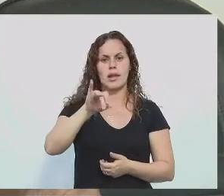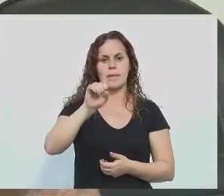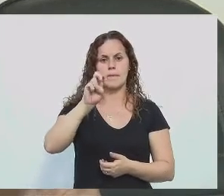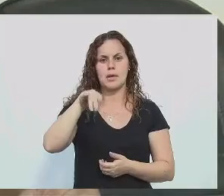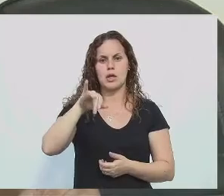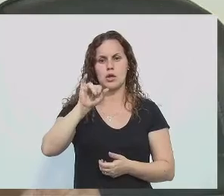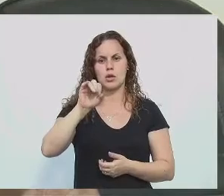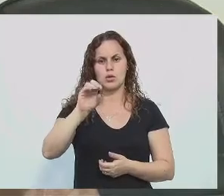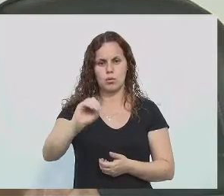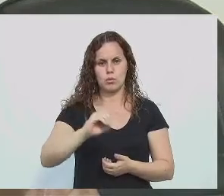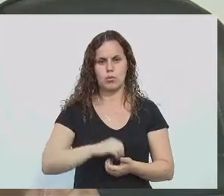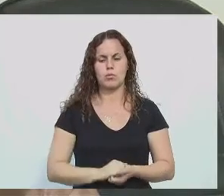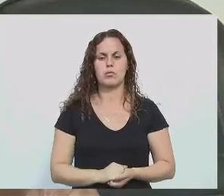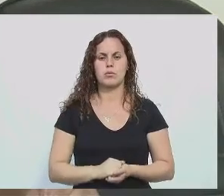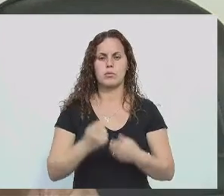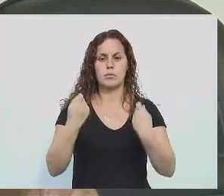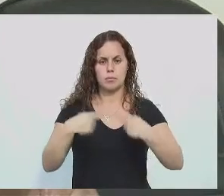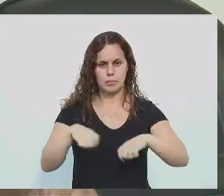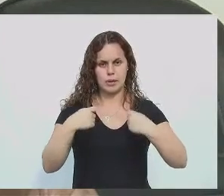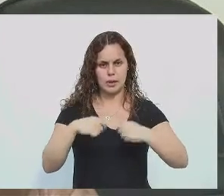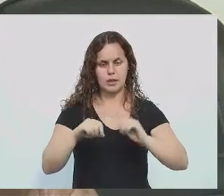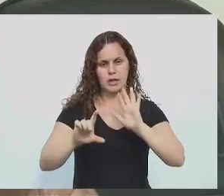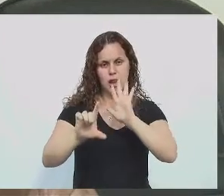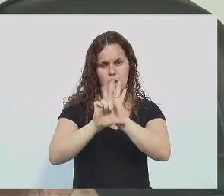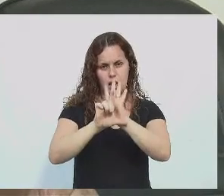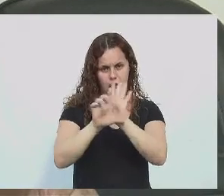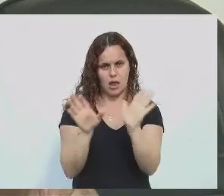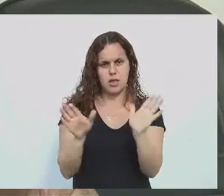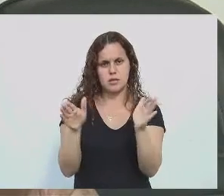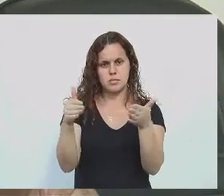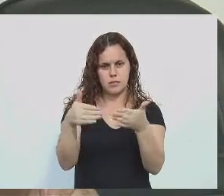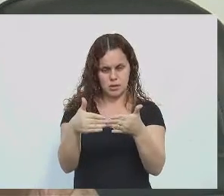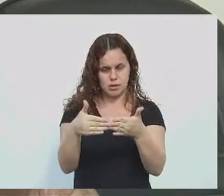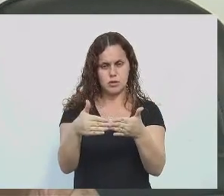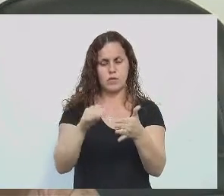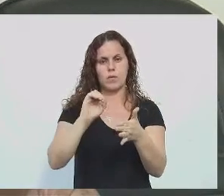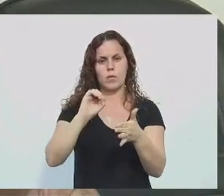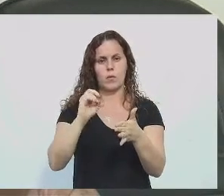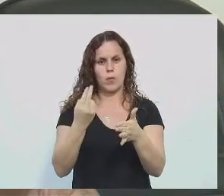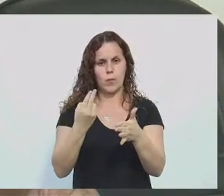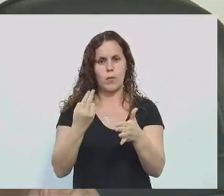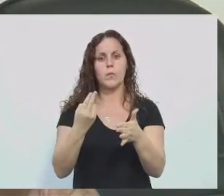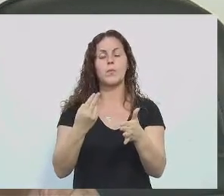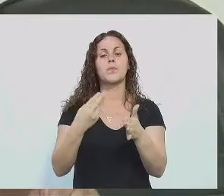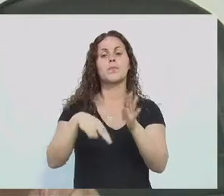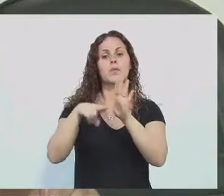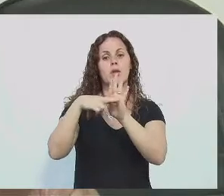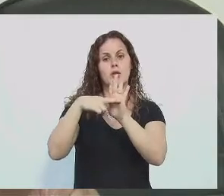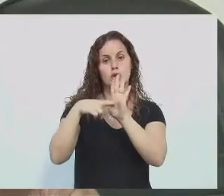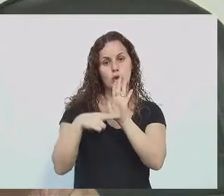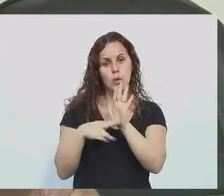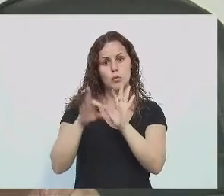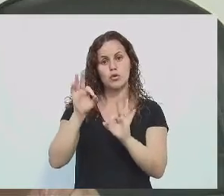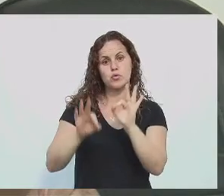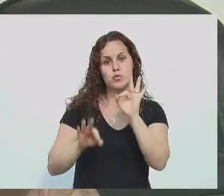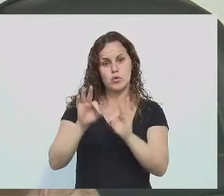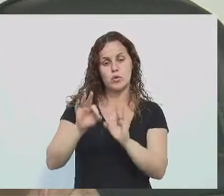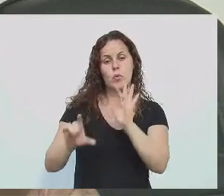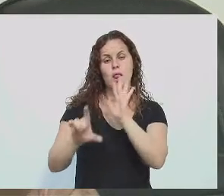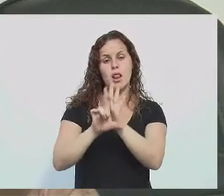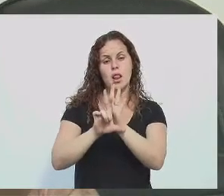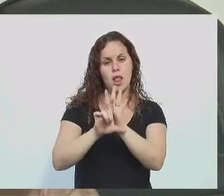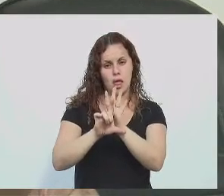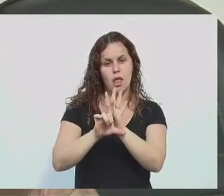da Silva, seja elaborada uma legislação específica, ou seja, uma norma jurídica, lei municipal,